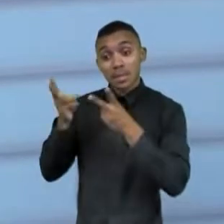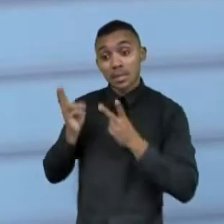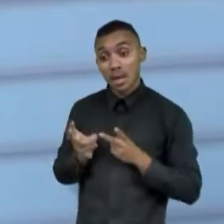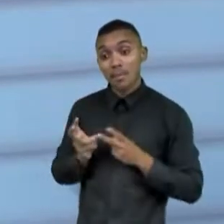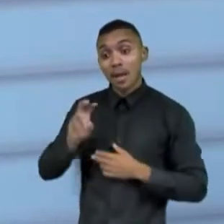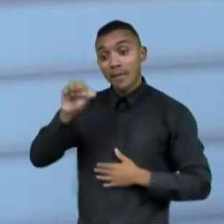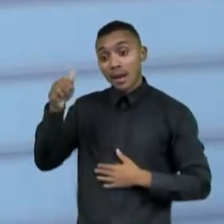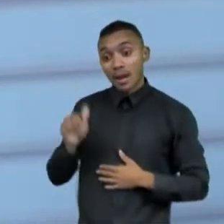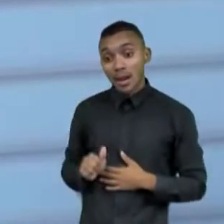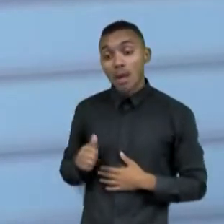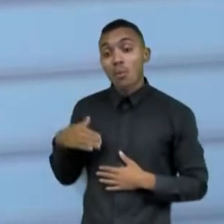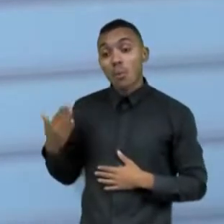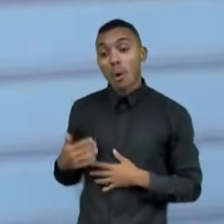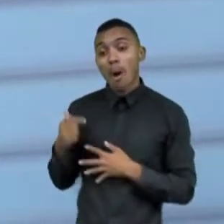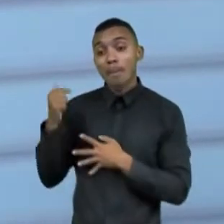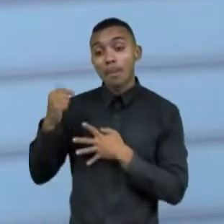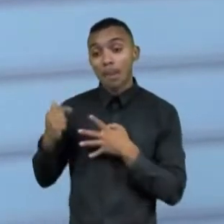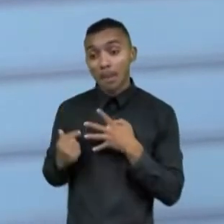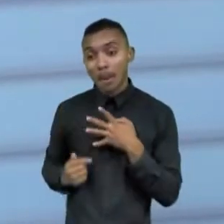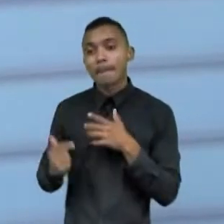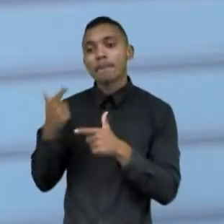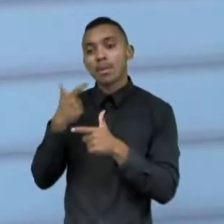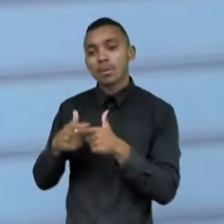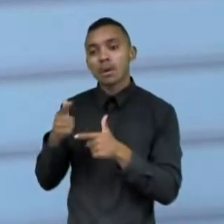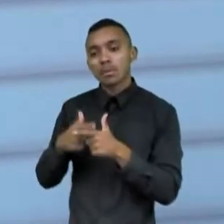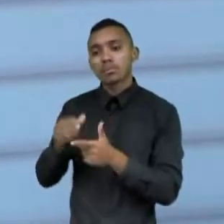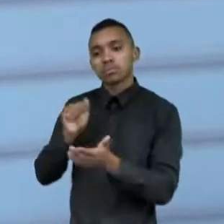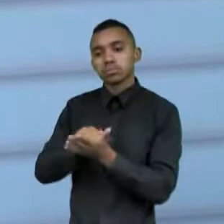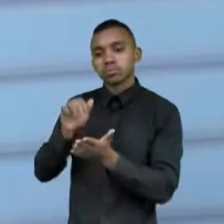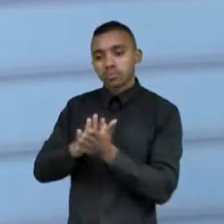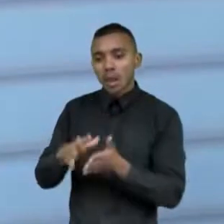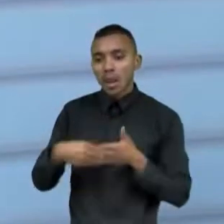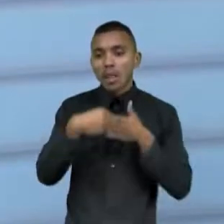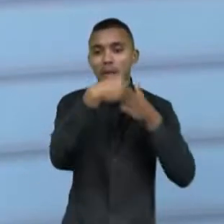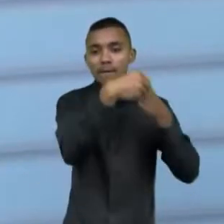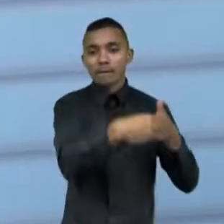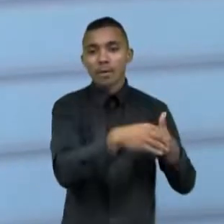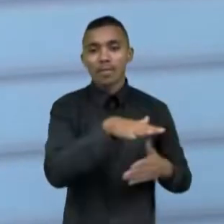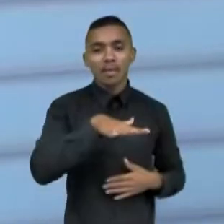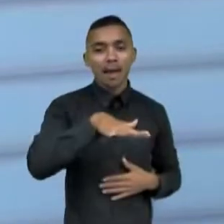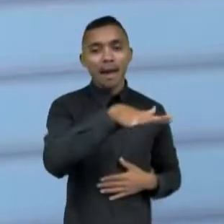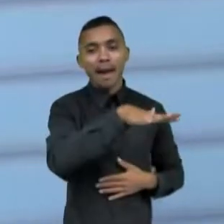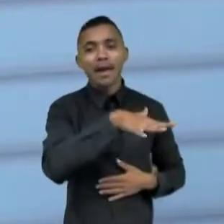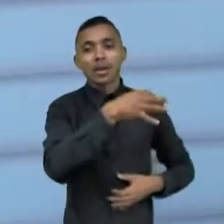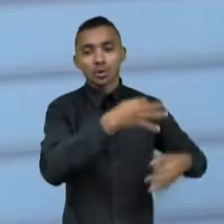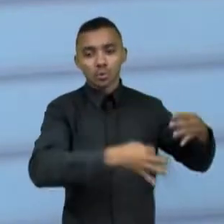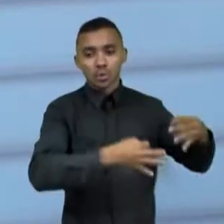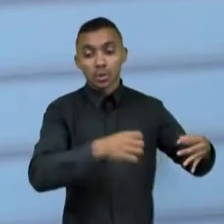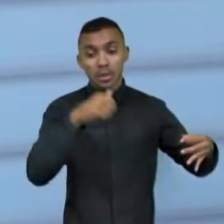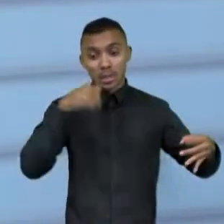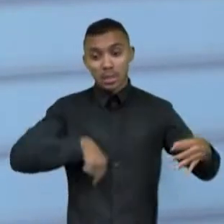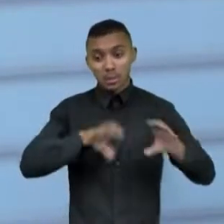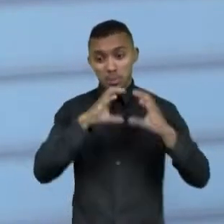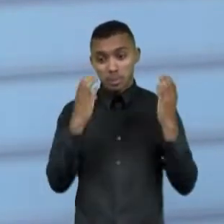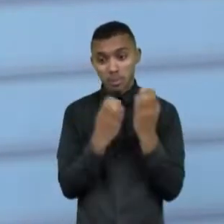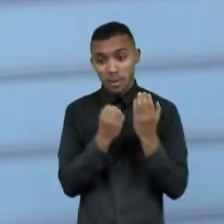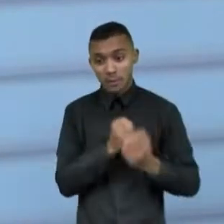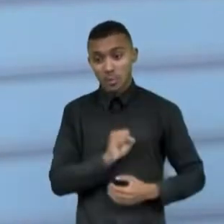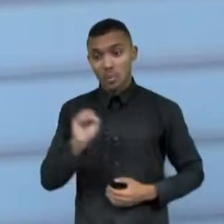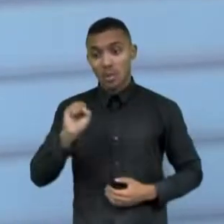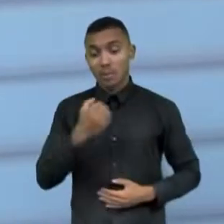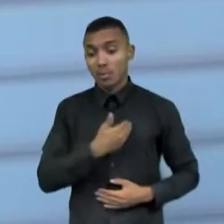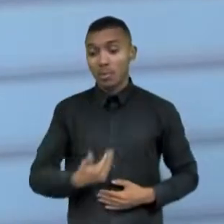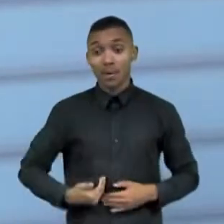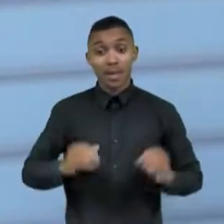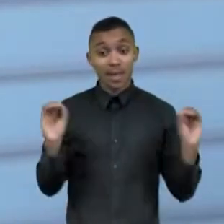o escopo de atuação, a gente muitas vezes encaminha para a Defensoria Pública, o escritório não sobrepõe a atuação da Defensoria Pública, e em